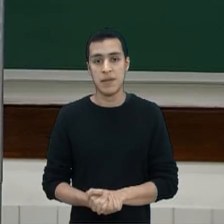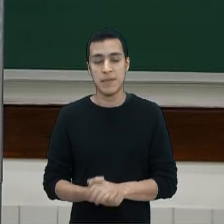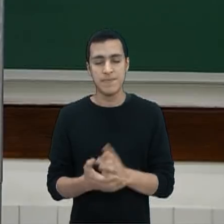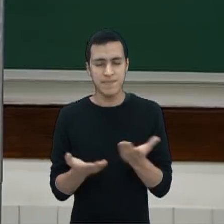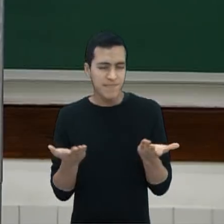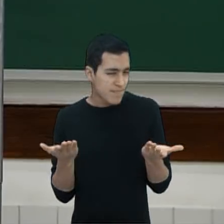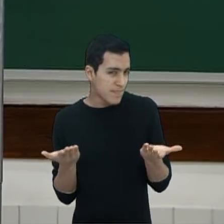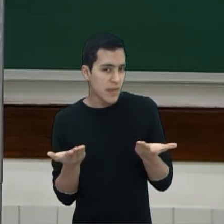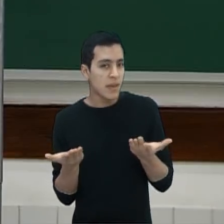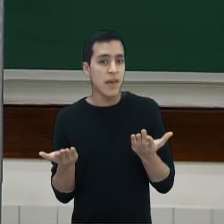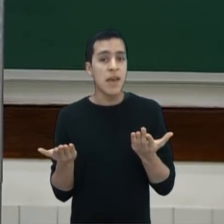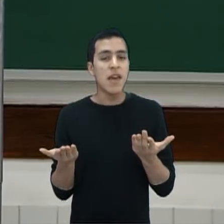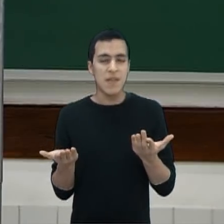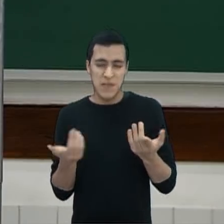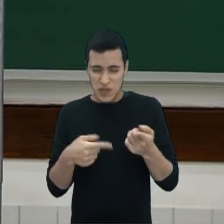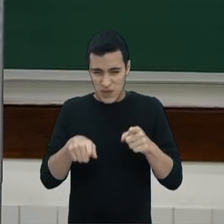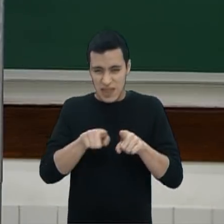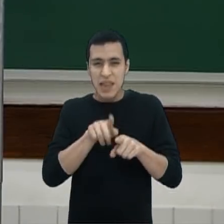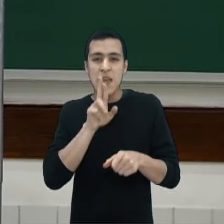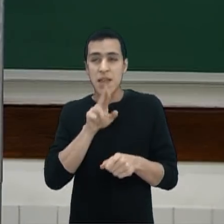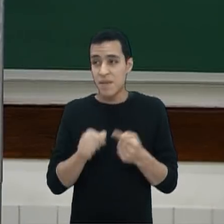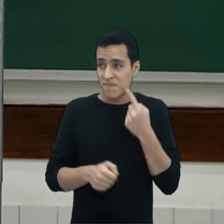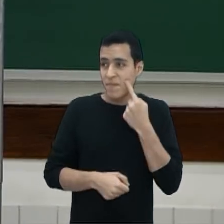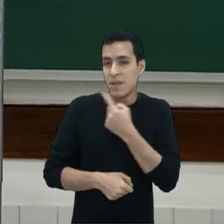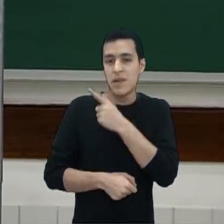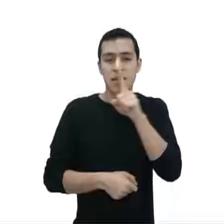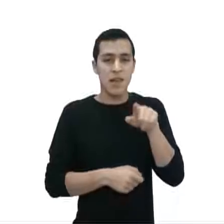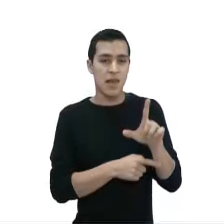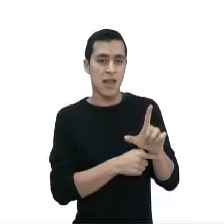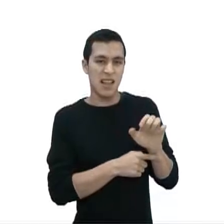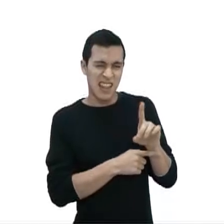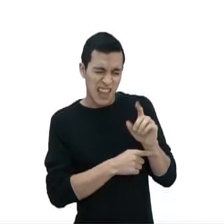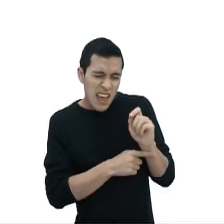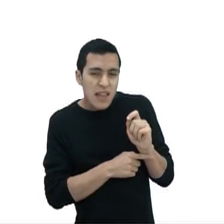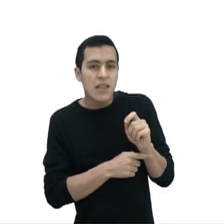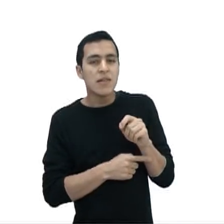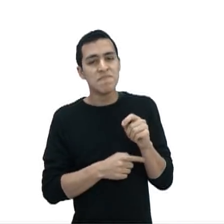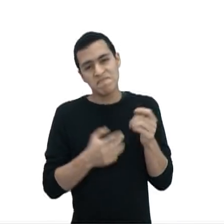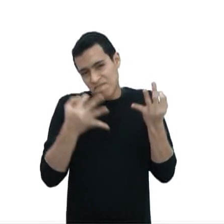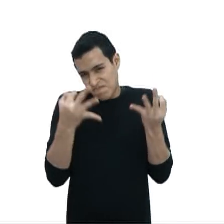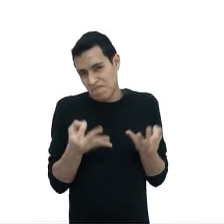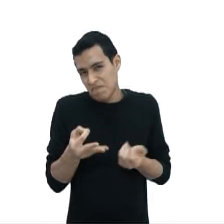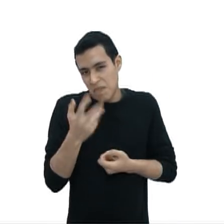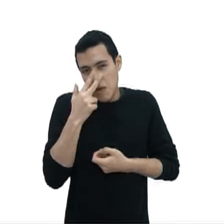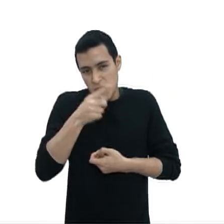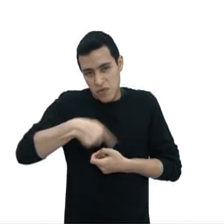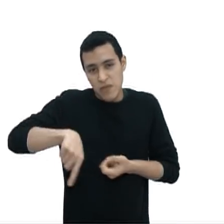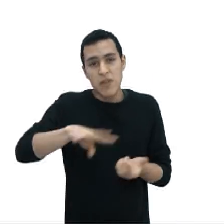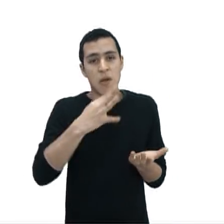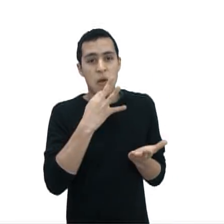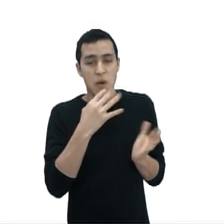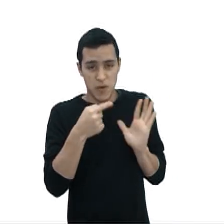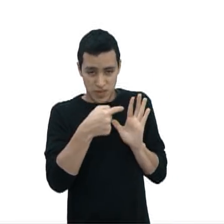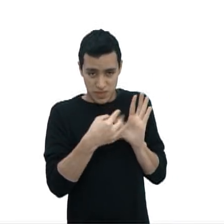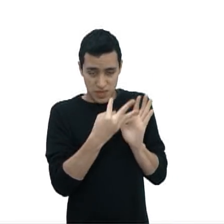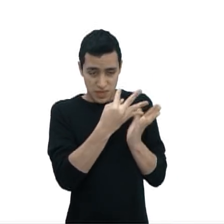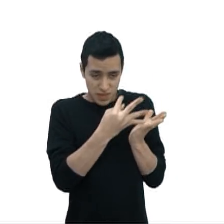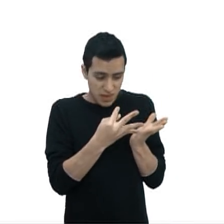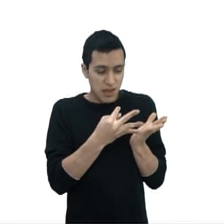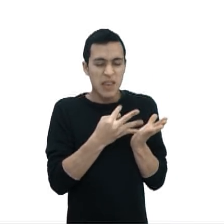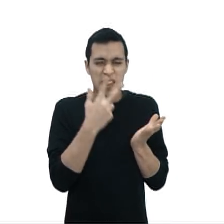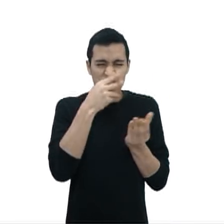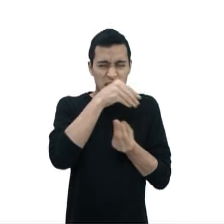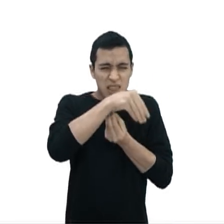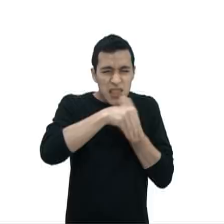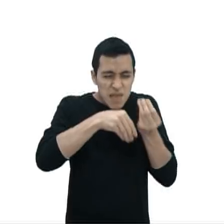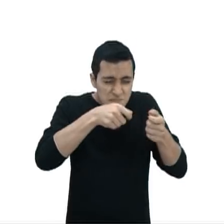Voltando então, pessoal, com a resposta, é uma lenda, né? Vocês já com certeza conhecem, né? Apresenta uma situação mística,